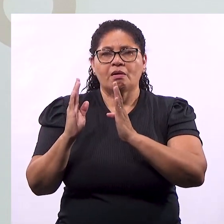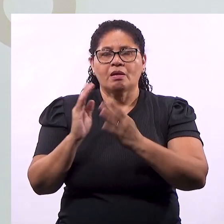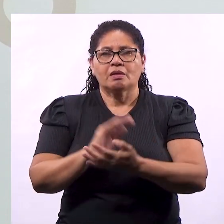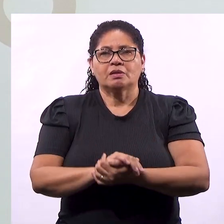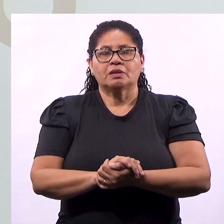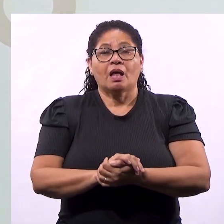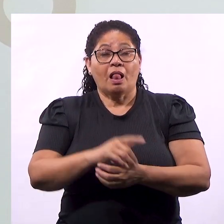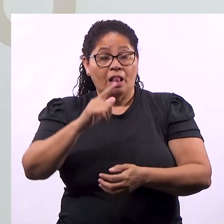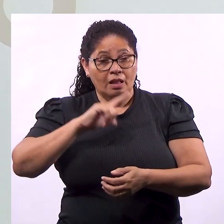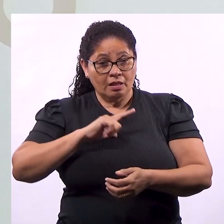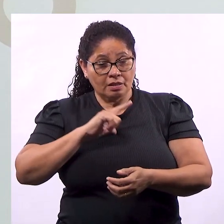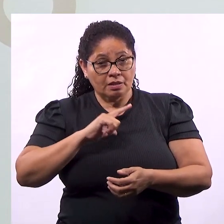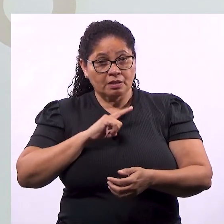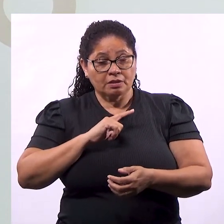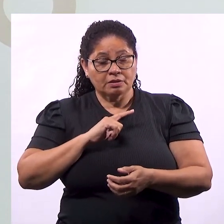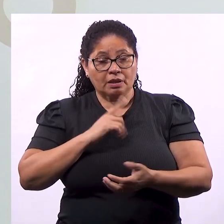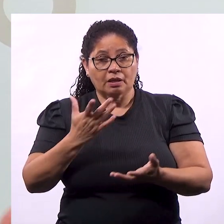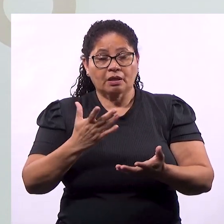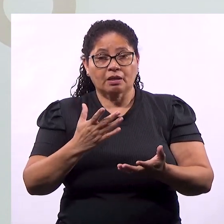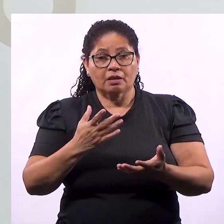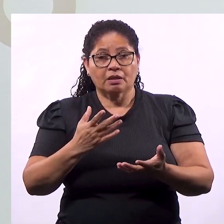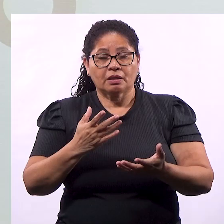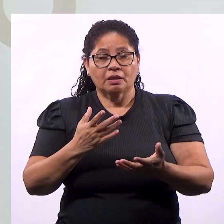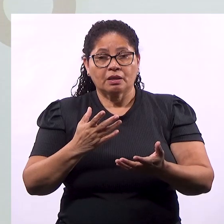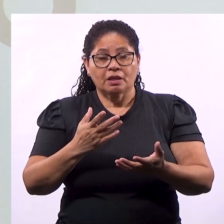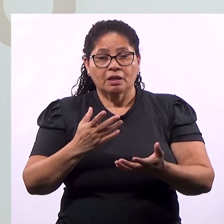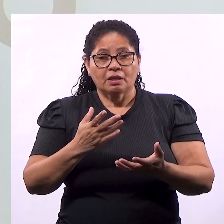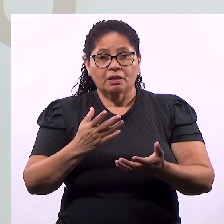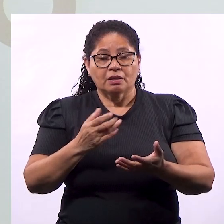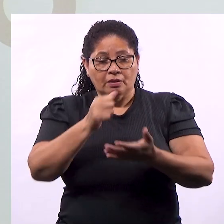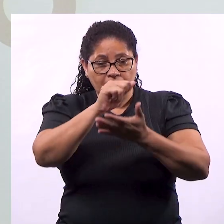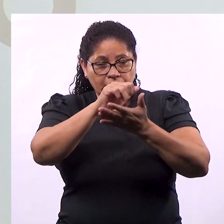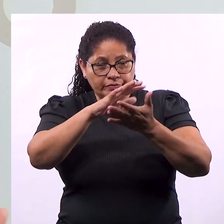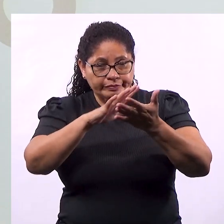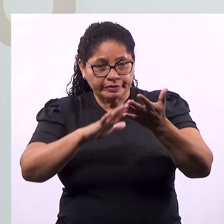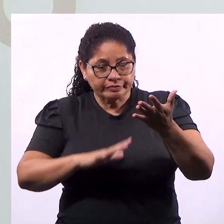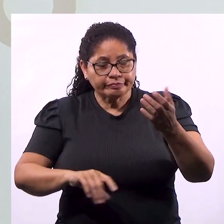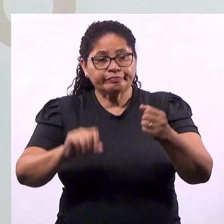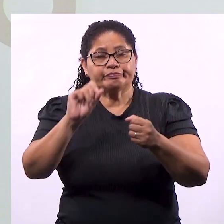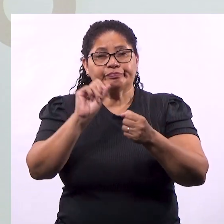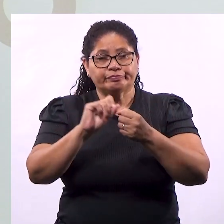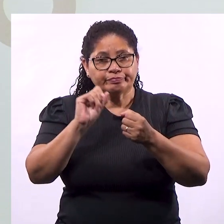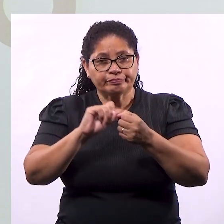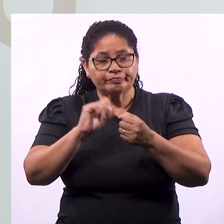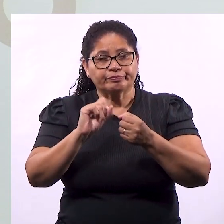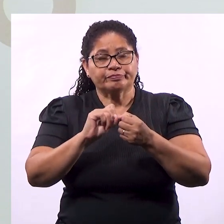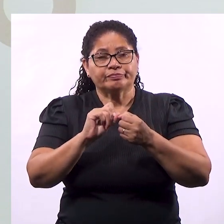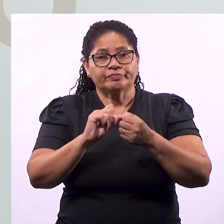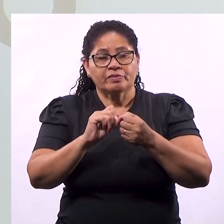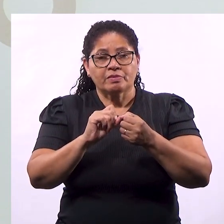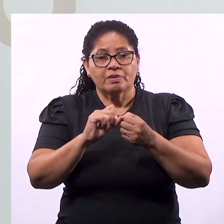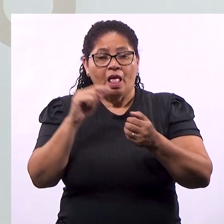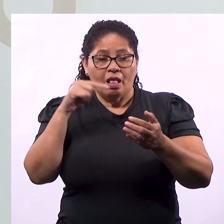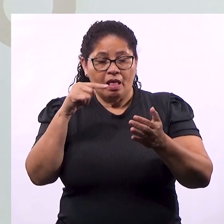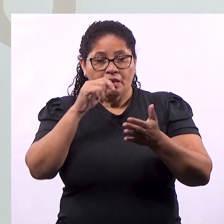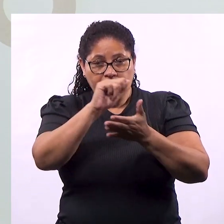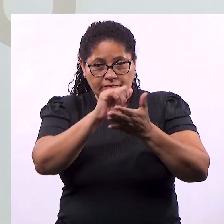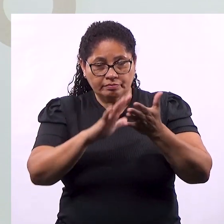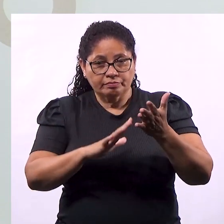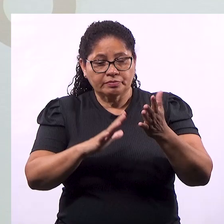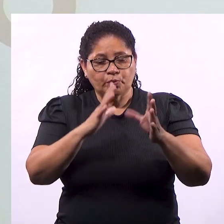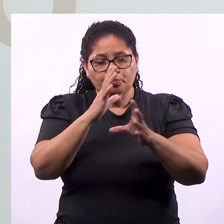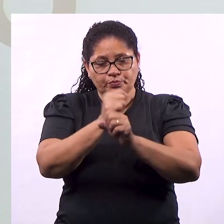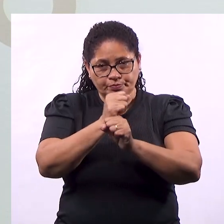ela tem uma entrega ela tem uma atividade a ser feita e essa atividade